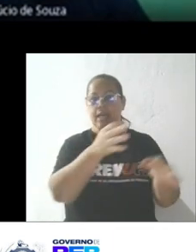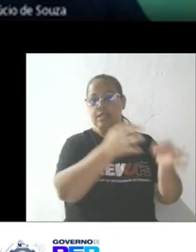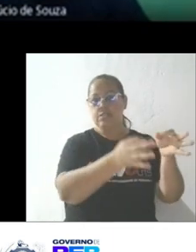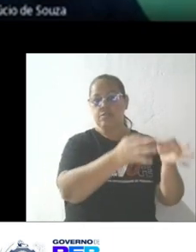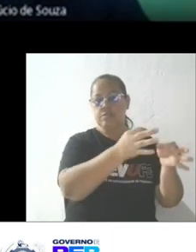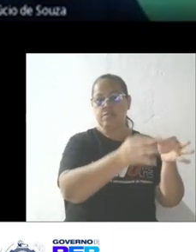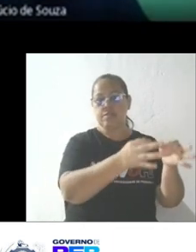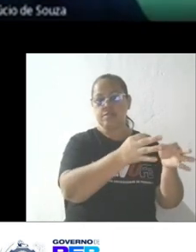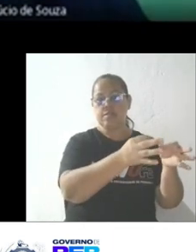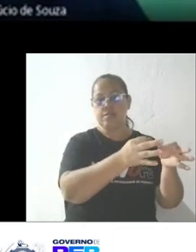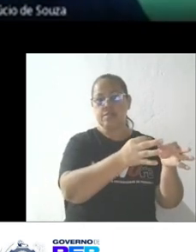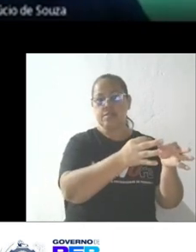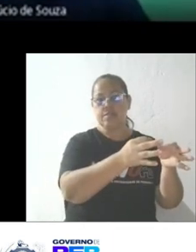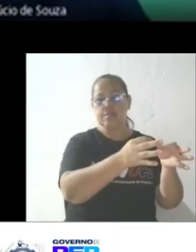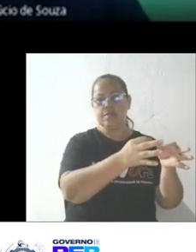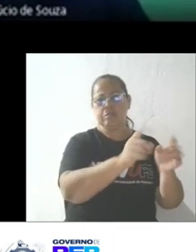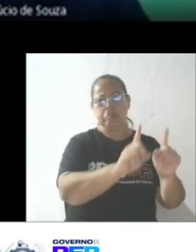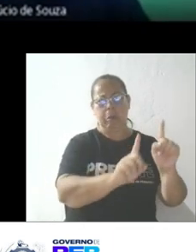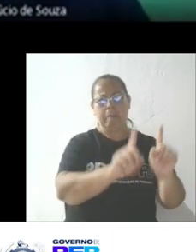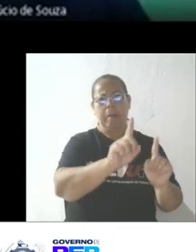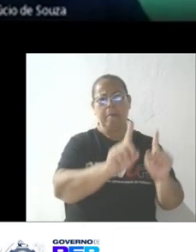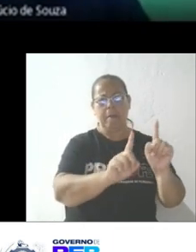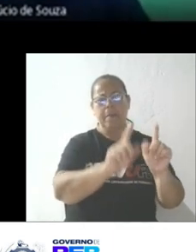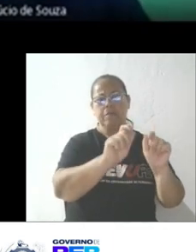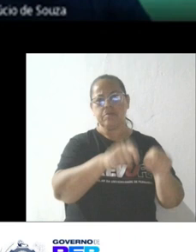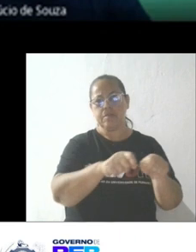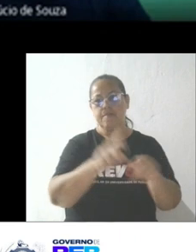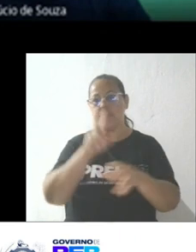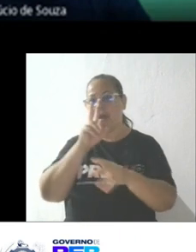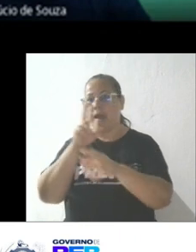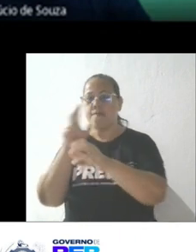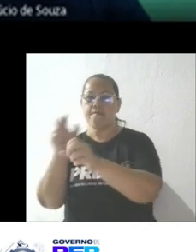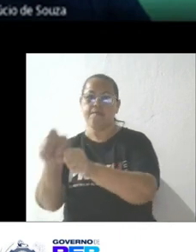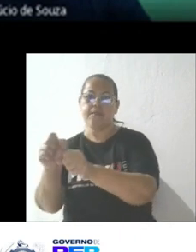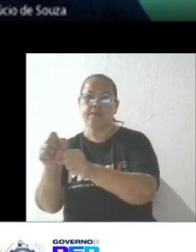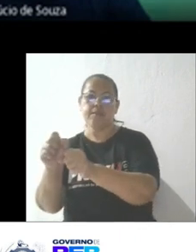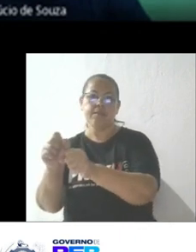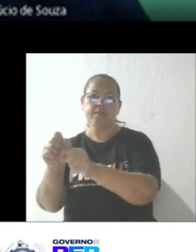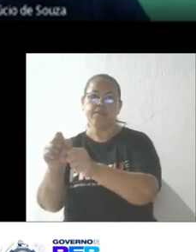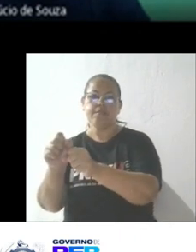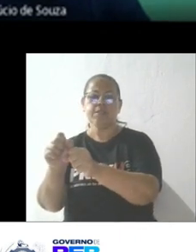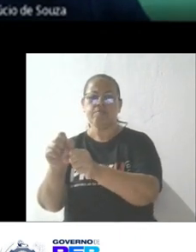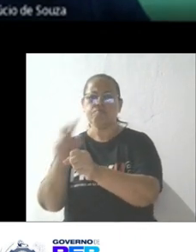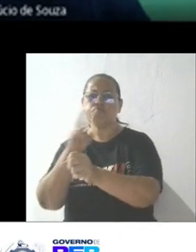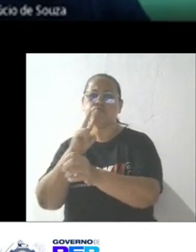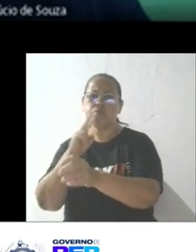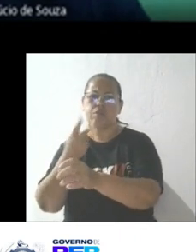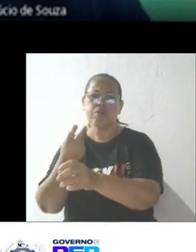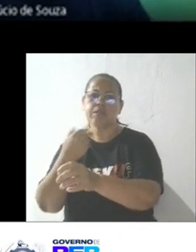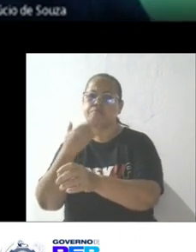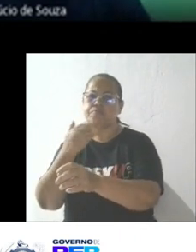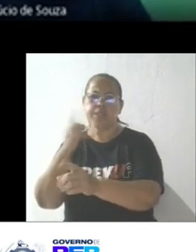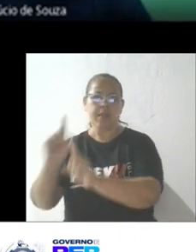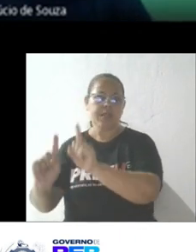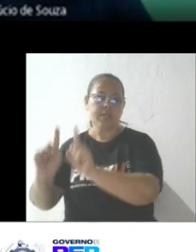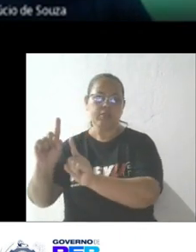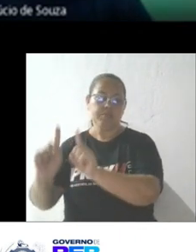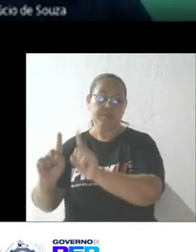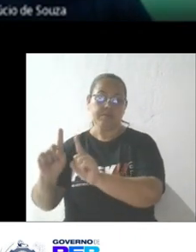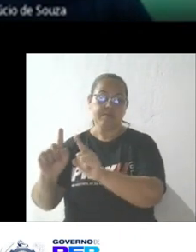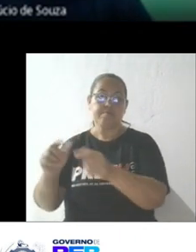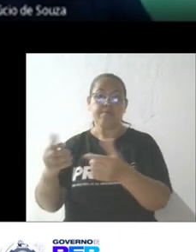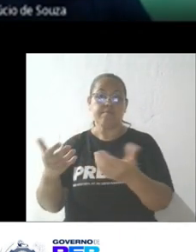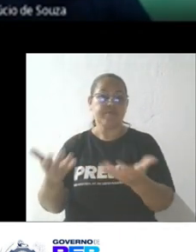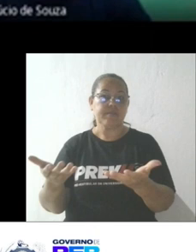disputas a força é muito reconhecível e sem disputa assim não se pode